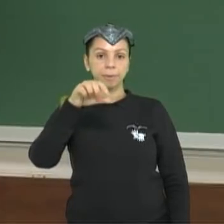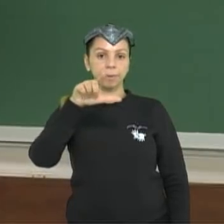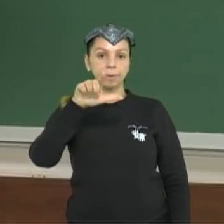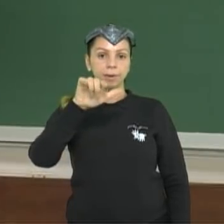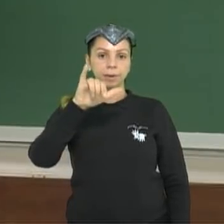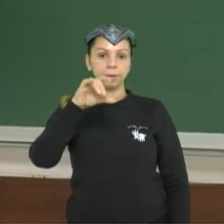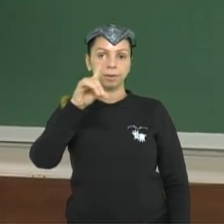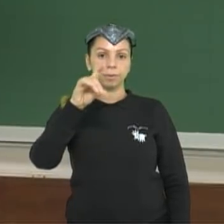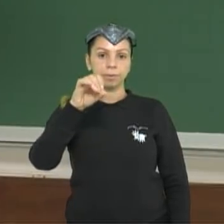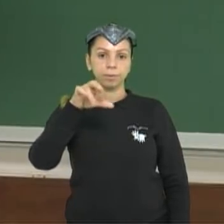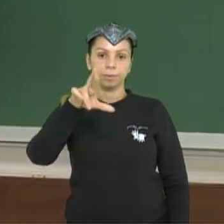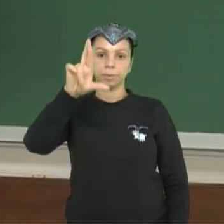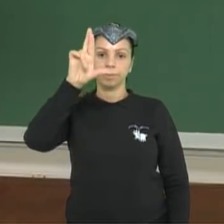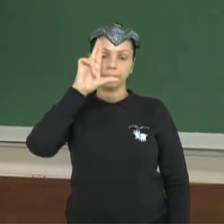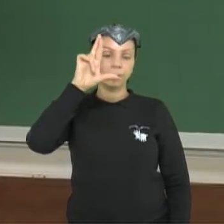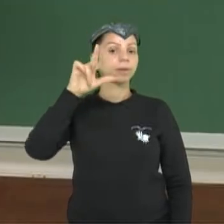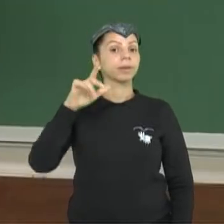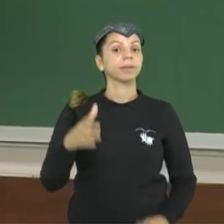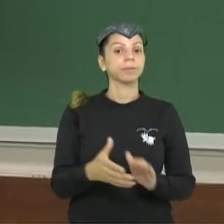courageous. Ele é